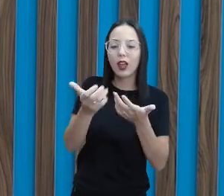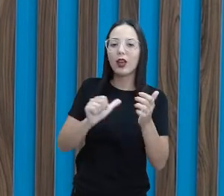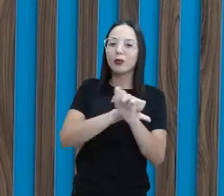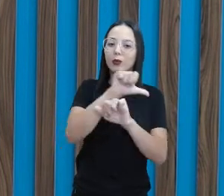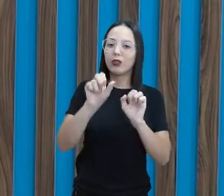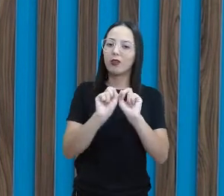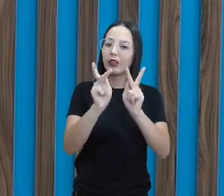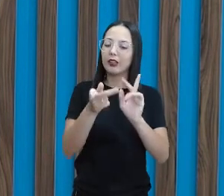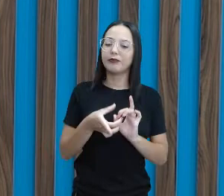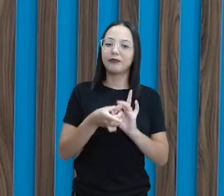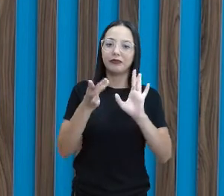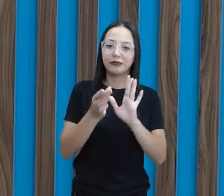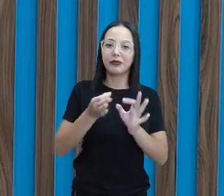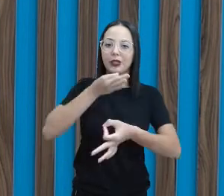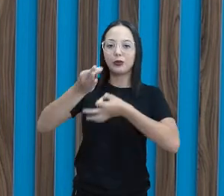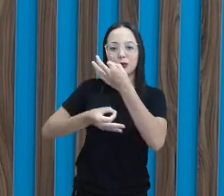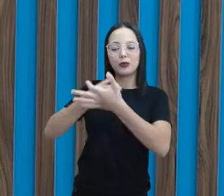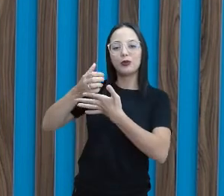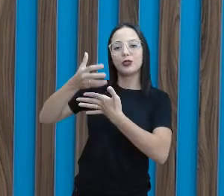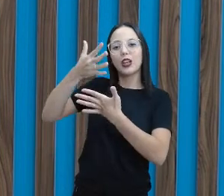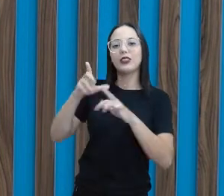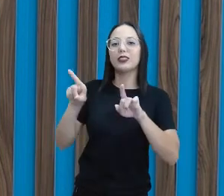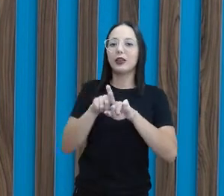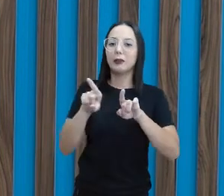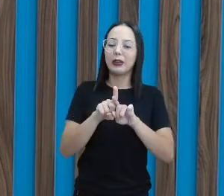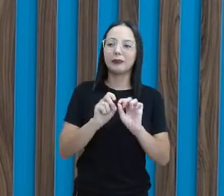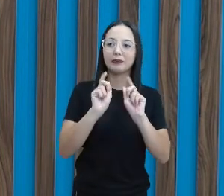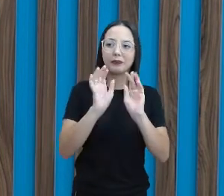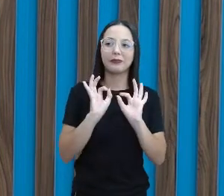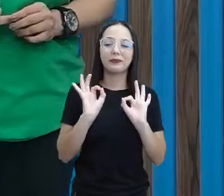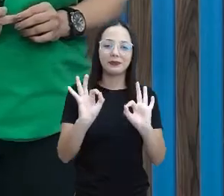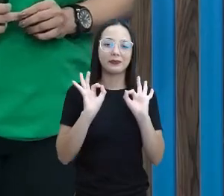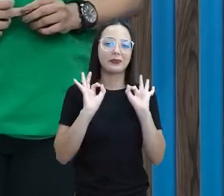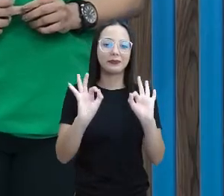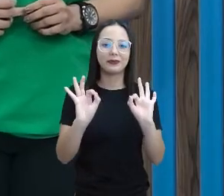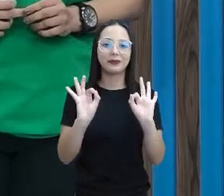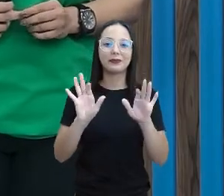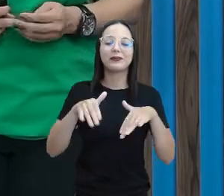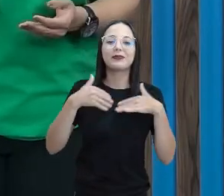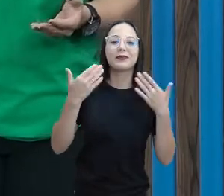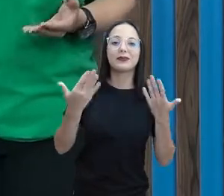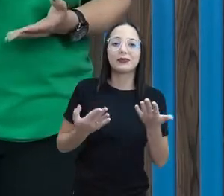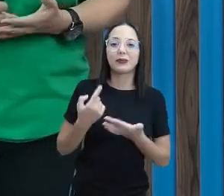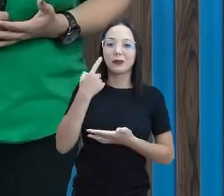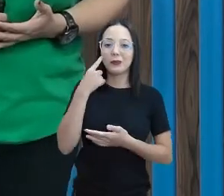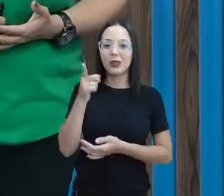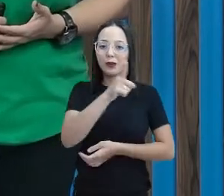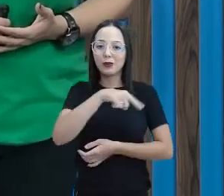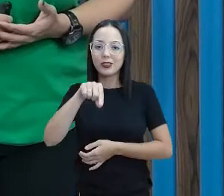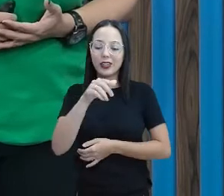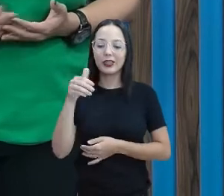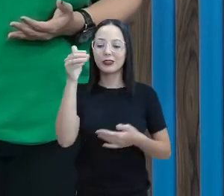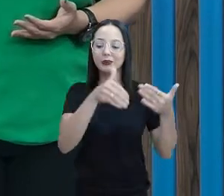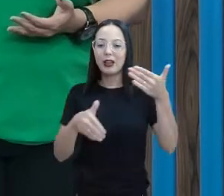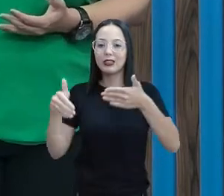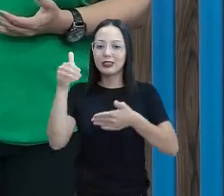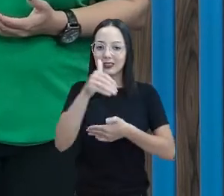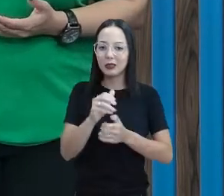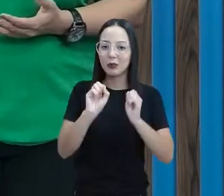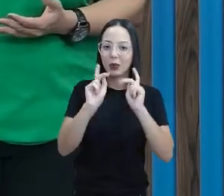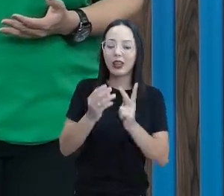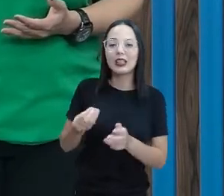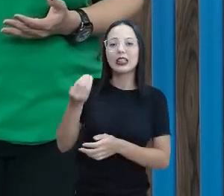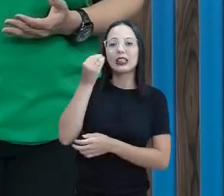modificar, fiquem à vontade. E o chat também é para isso, né, Carol? Perfeito. Então, ó, participem, tá?